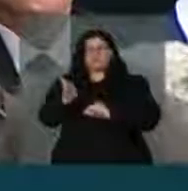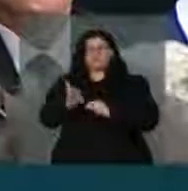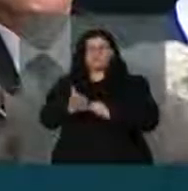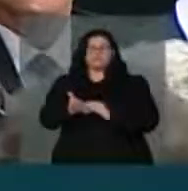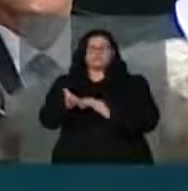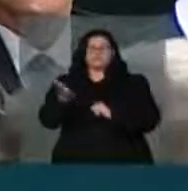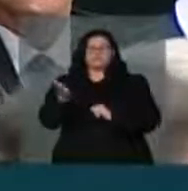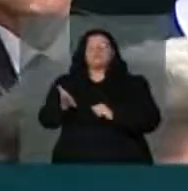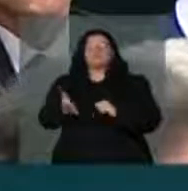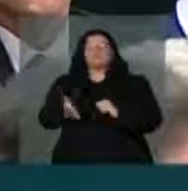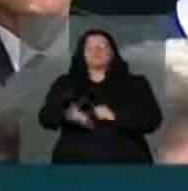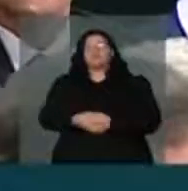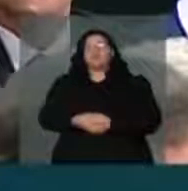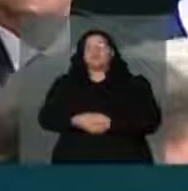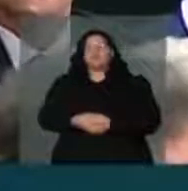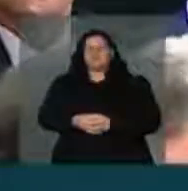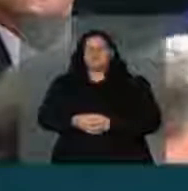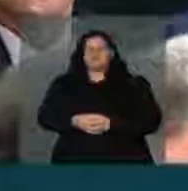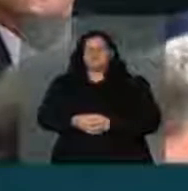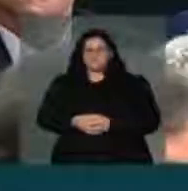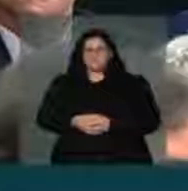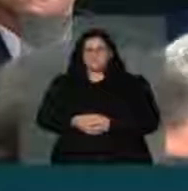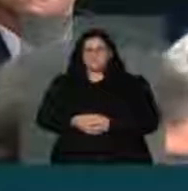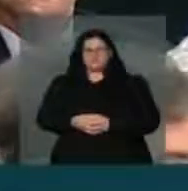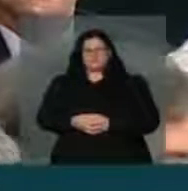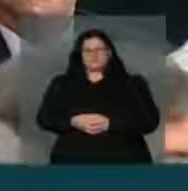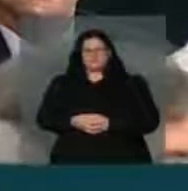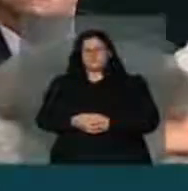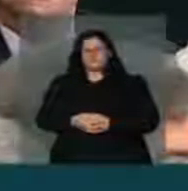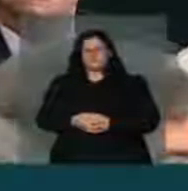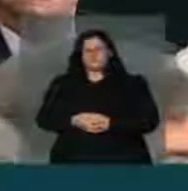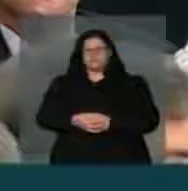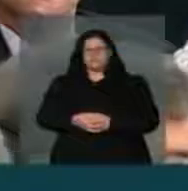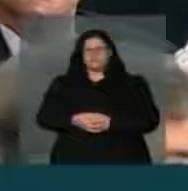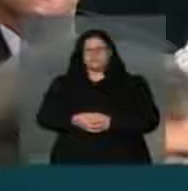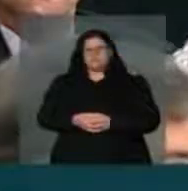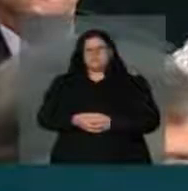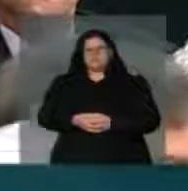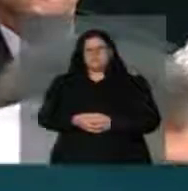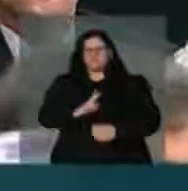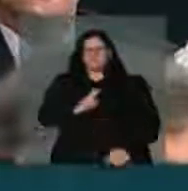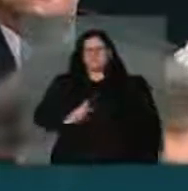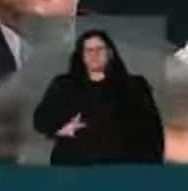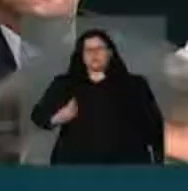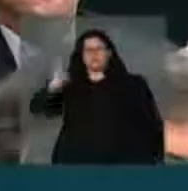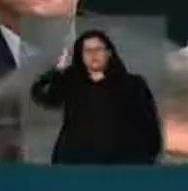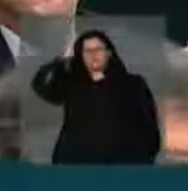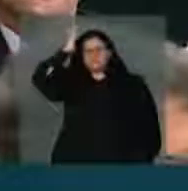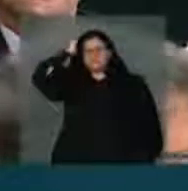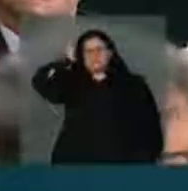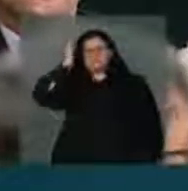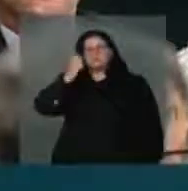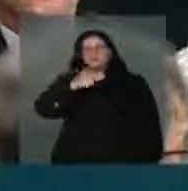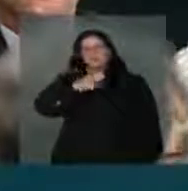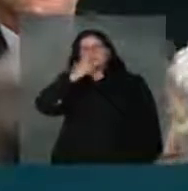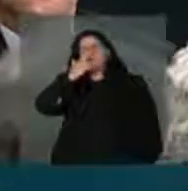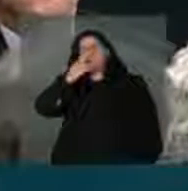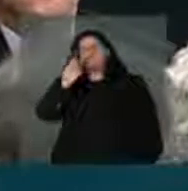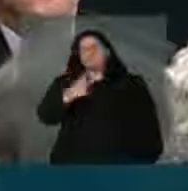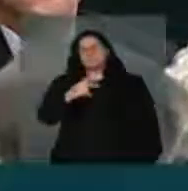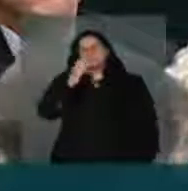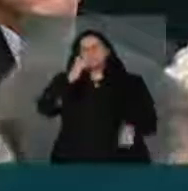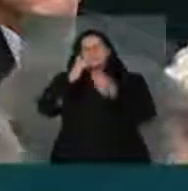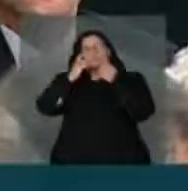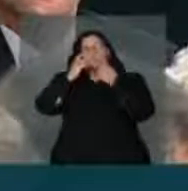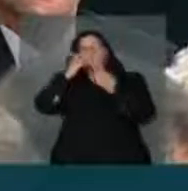que eu julgo absolutamente infelizes do presidente desta casa. Nós que trabalhamos aqui por 90 dias, numa